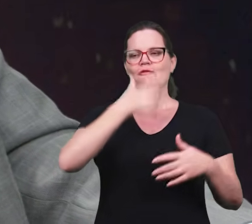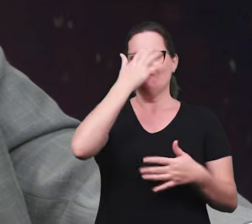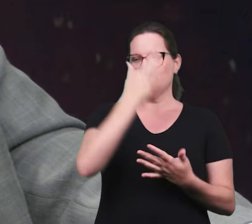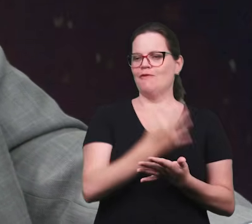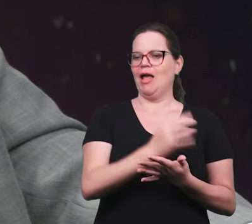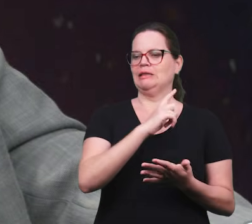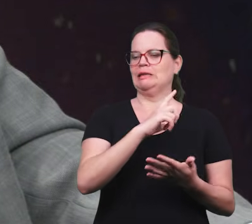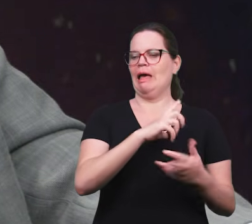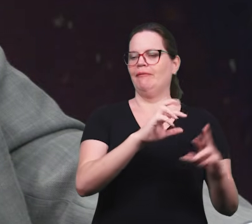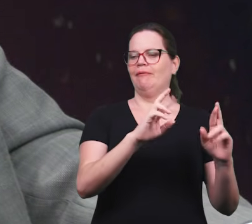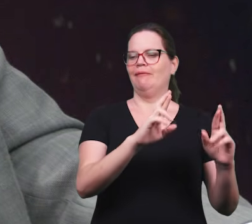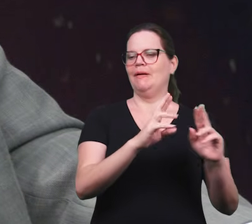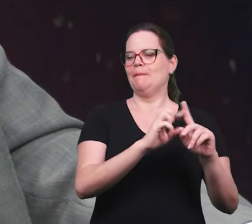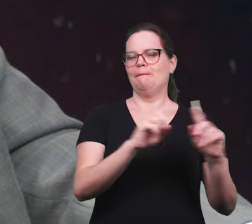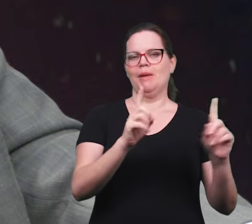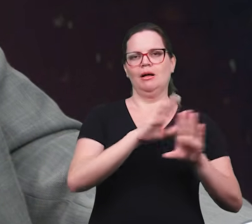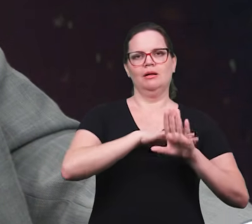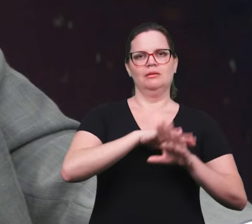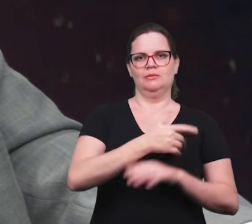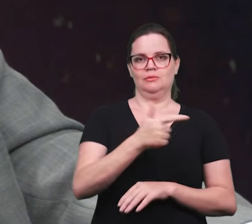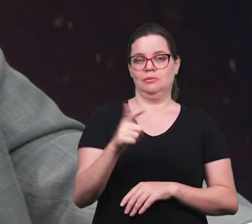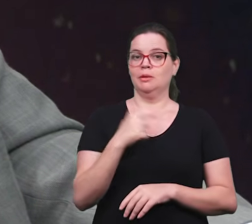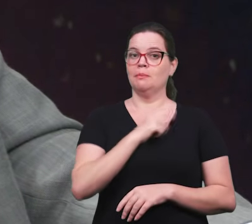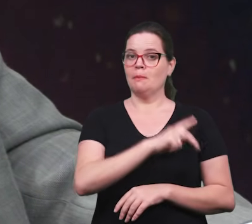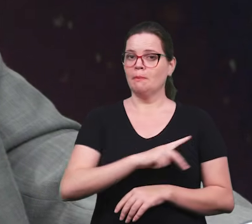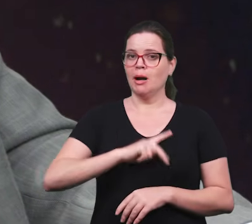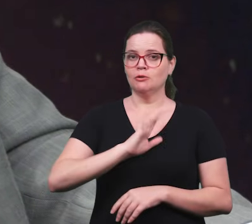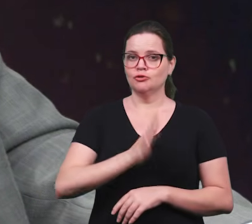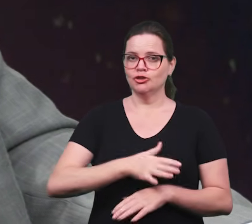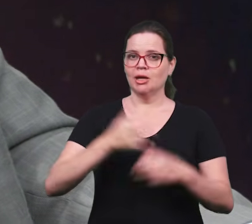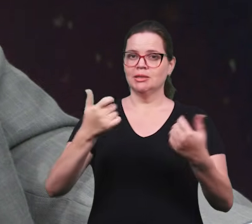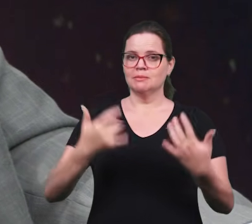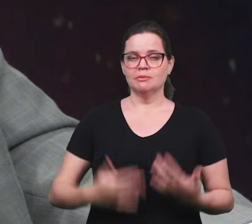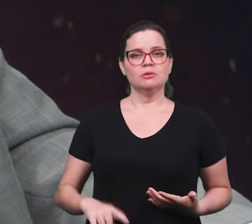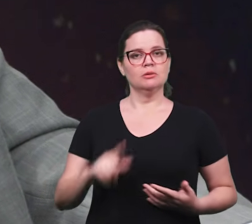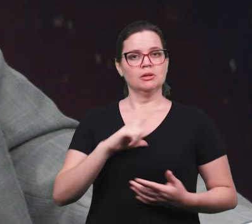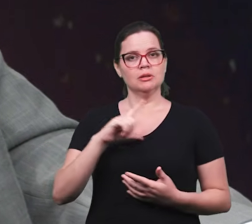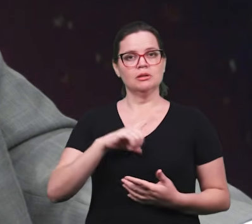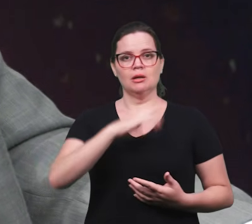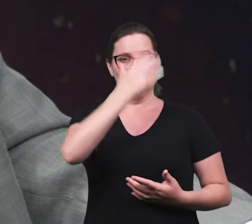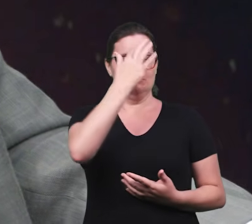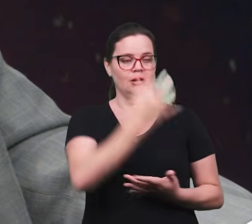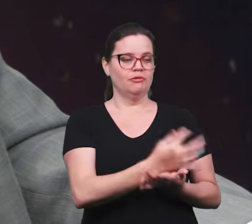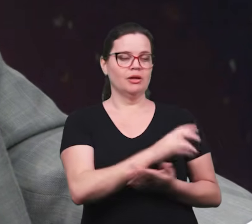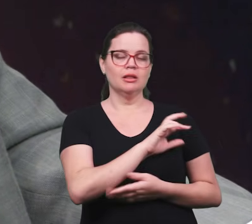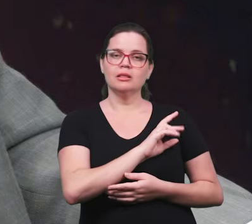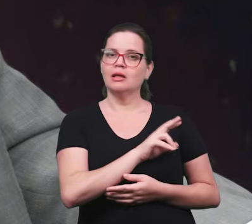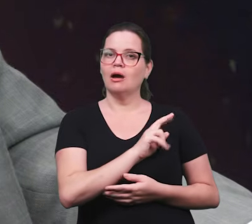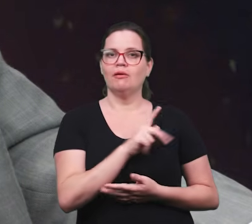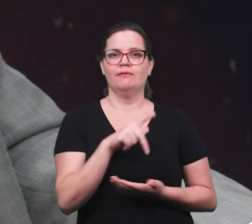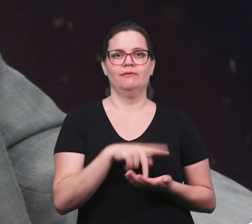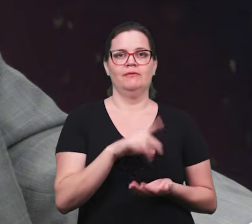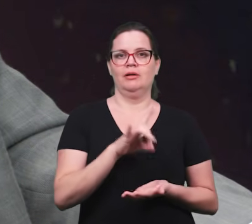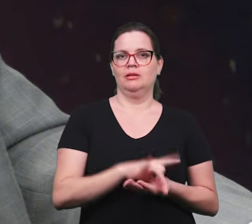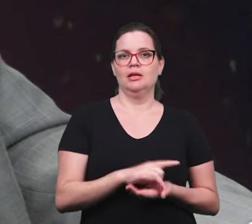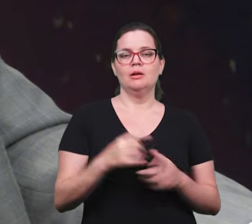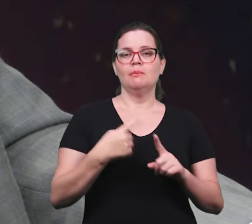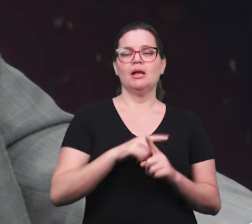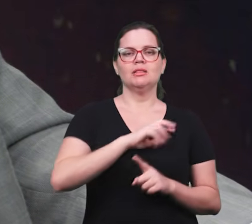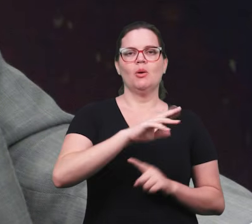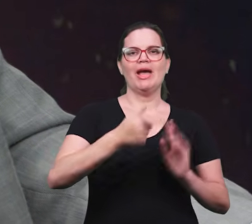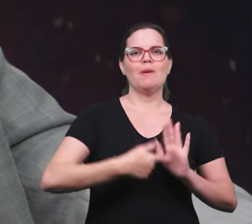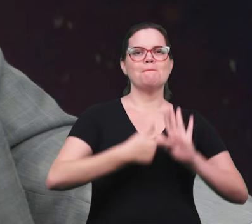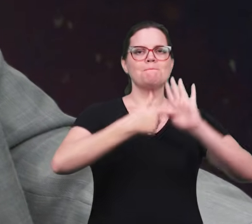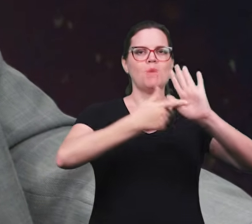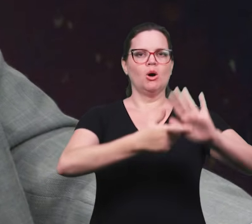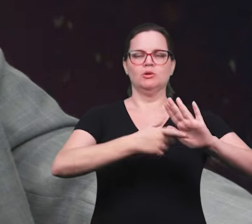certo. Isso não vem de hoje. Paulo já vai falar isso, né? Uma fé estabelecida não por vistas, mas aquilo que